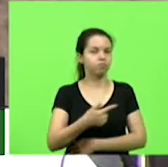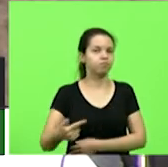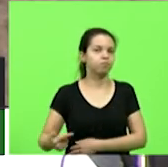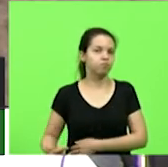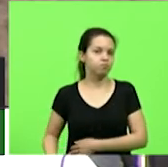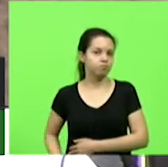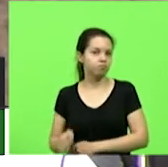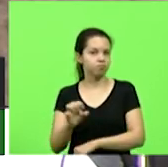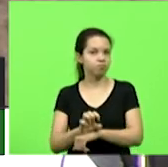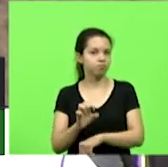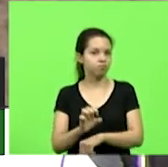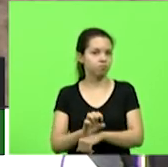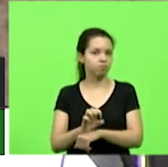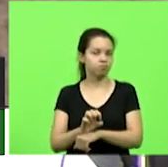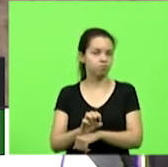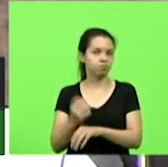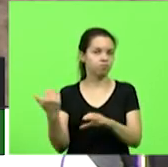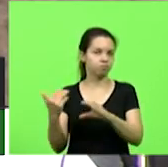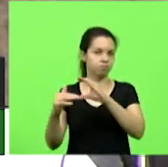que